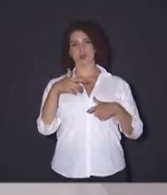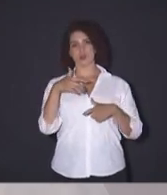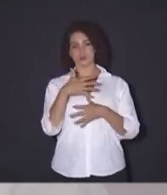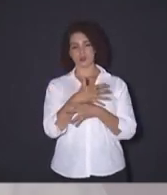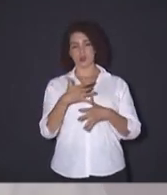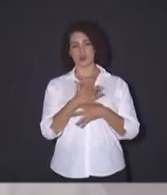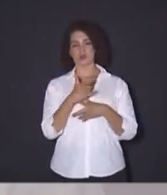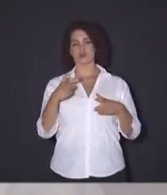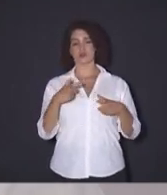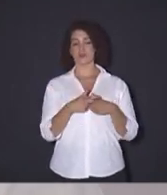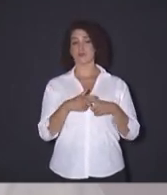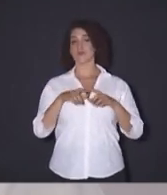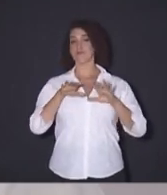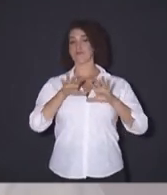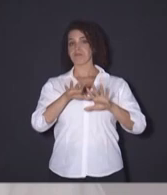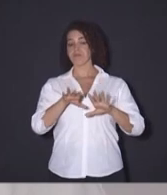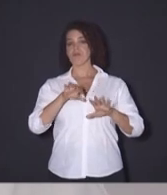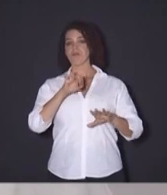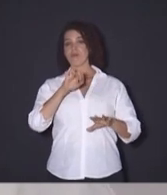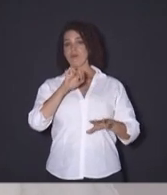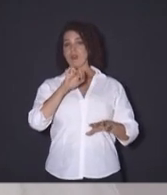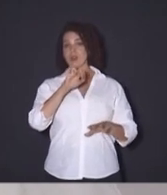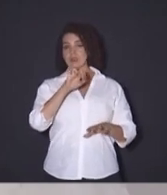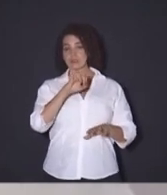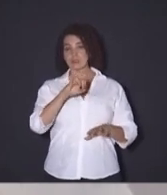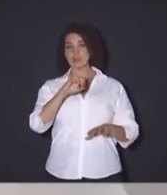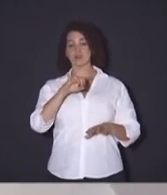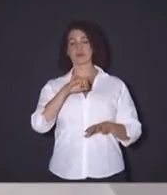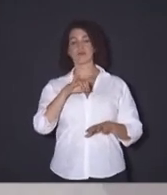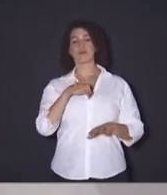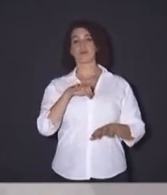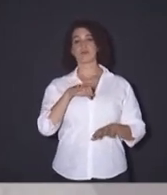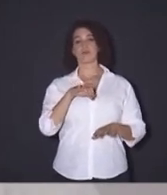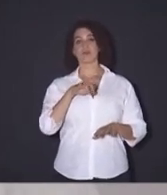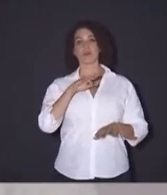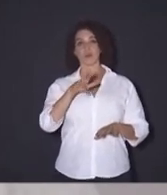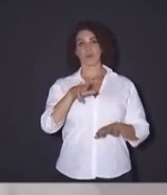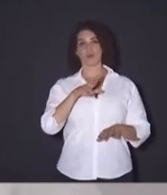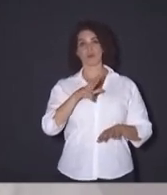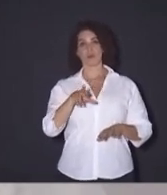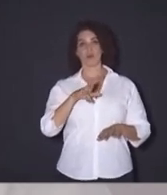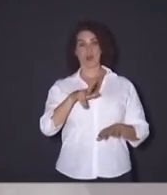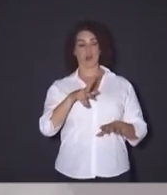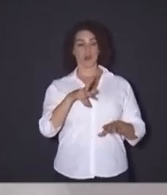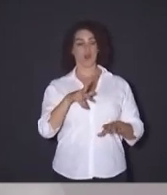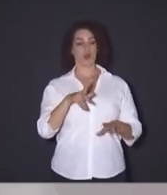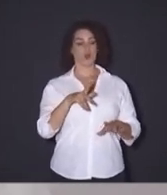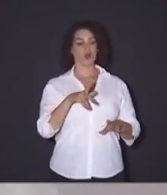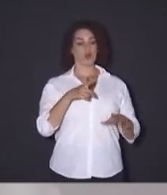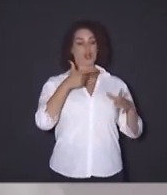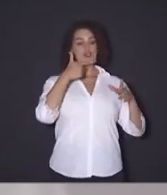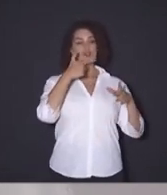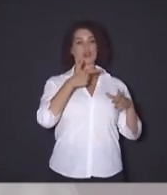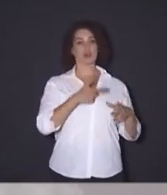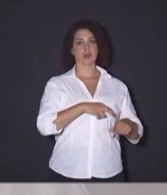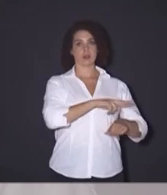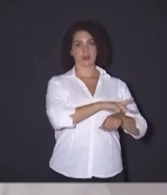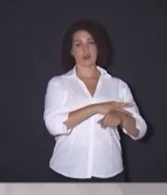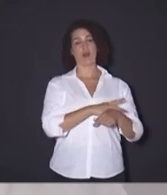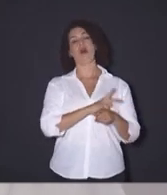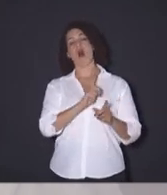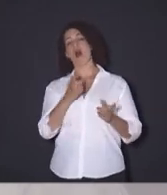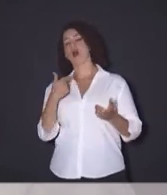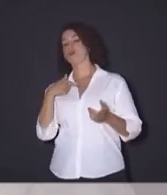que não está dialogando com essa reprodução do genocídio racial dialoga com a questão de liberdade o que seria um segundo ponto